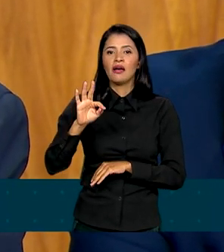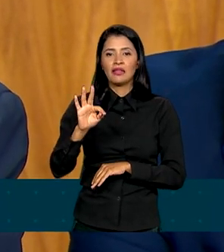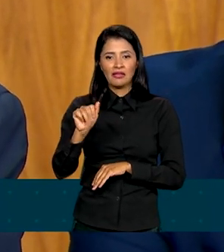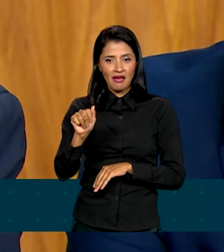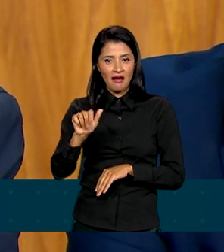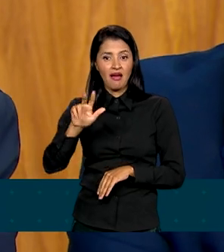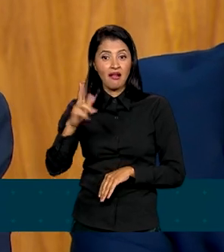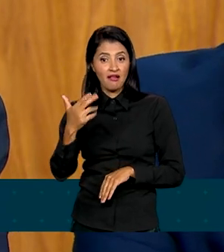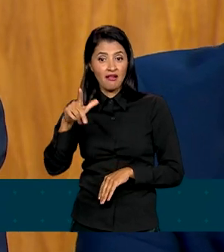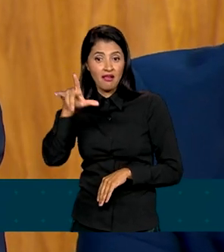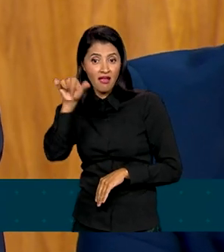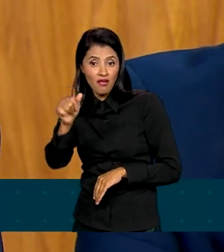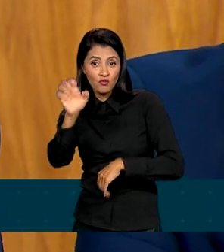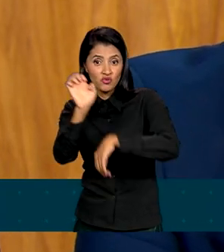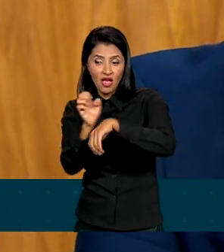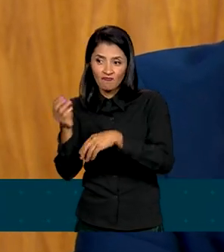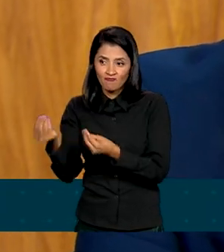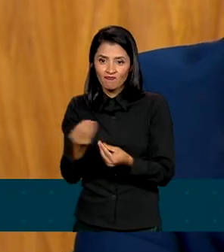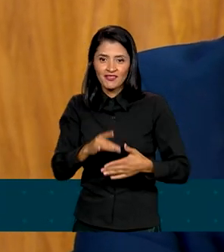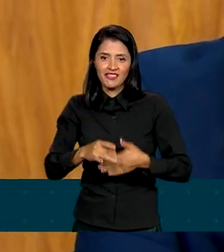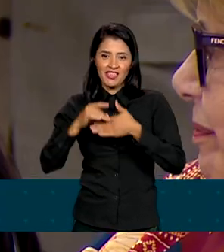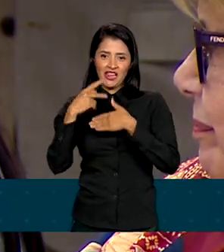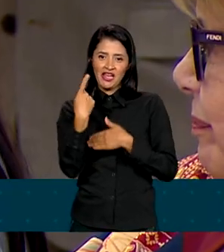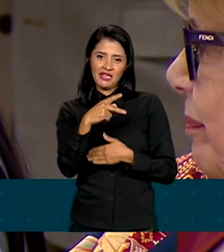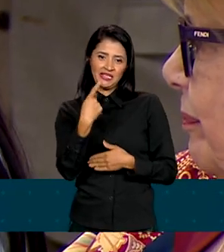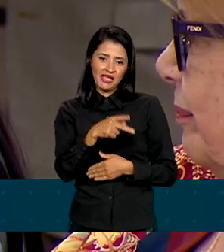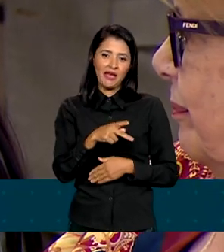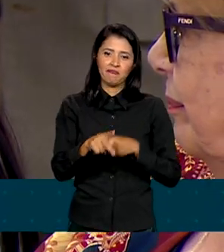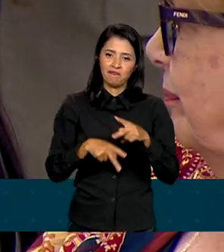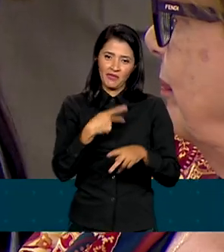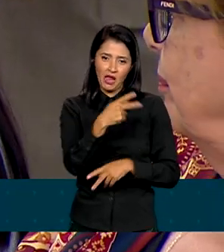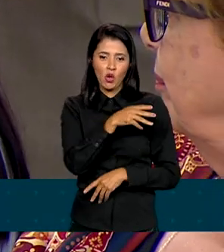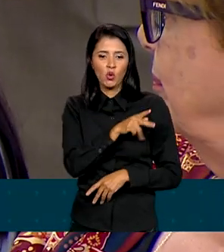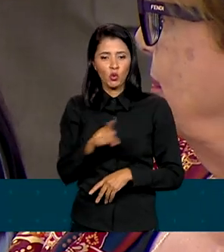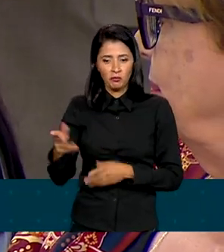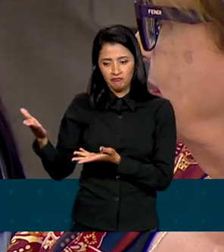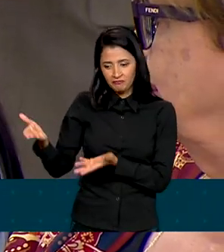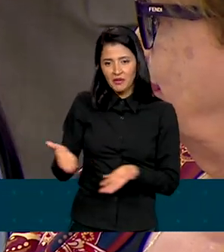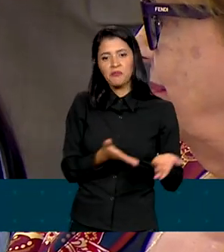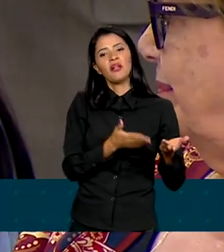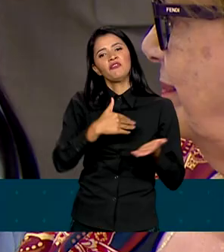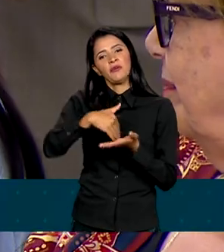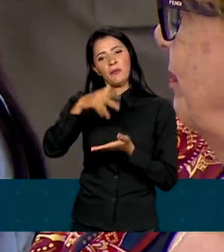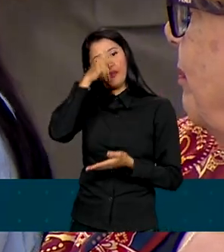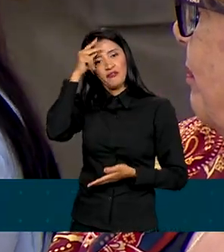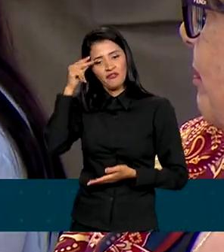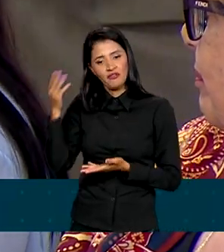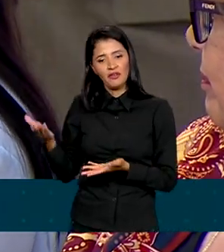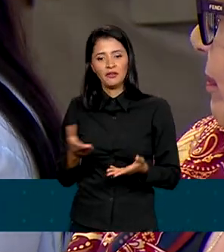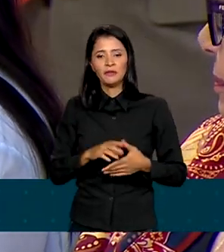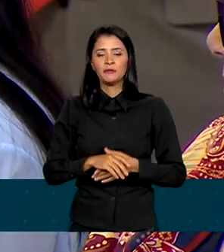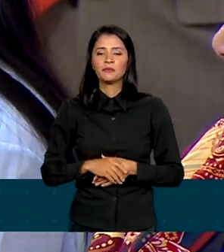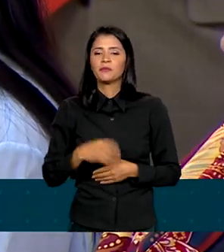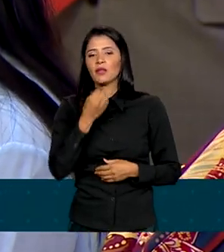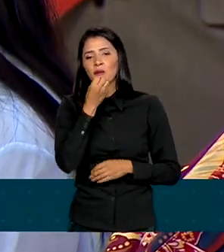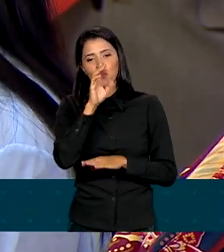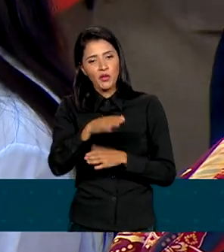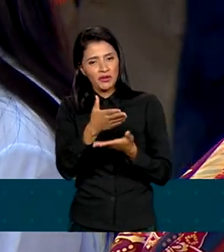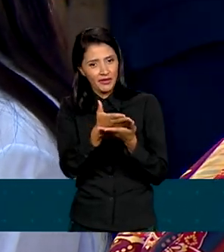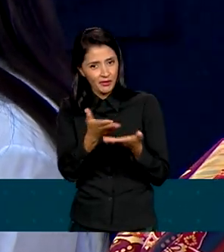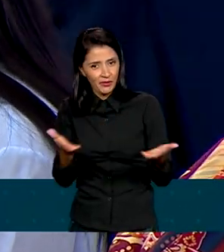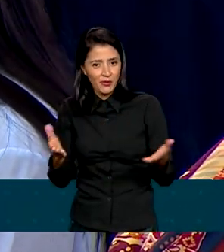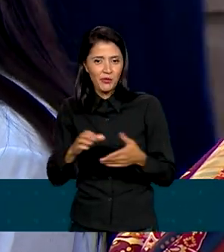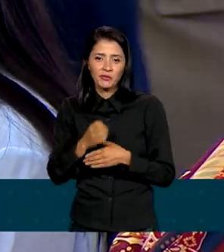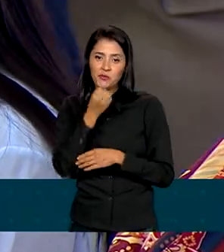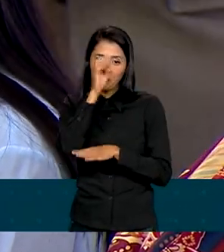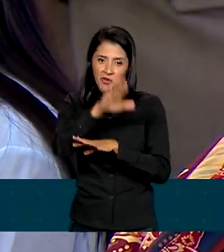grande liderança popular, o presidente Lula. Então, com a palavra, a nossa prefeita Márcia Conrado. Boa tarde a todos e a todas.